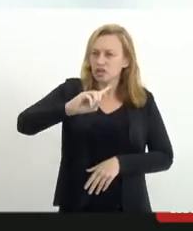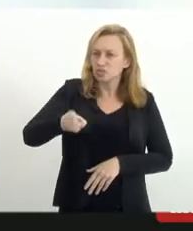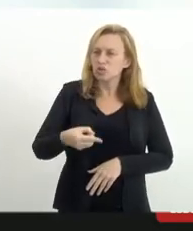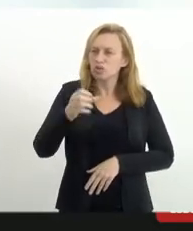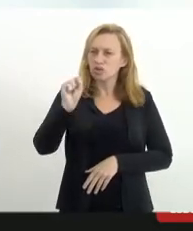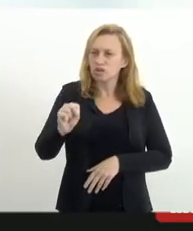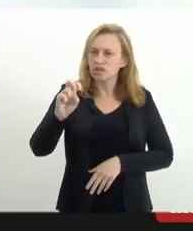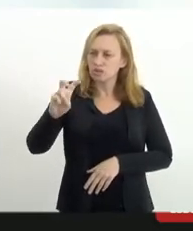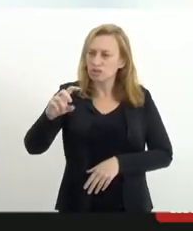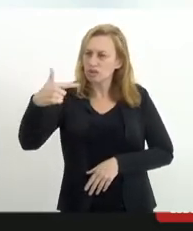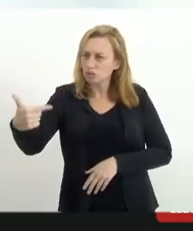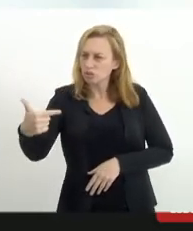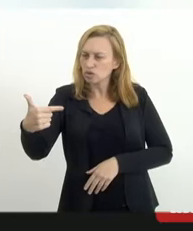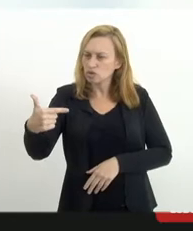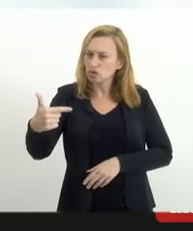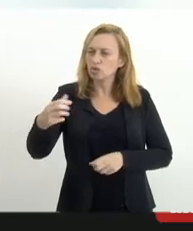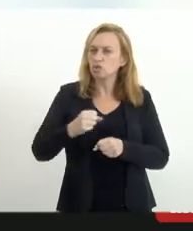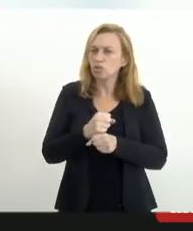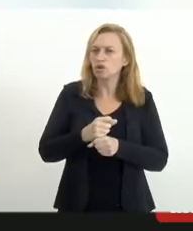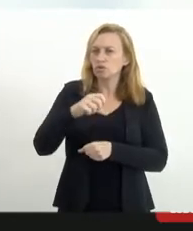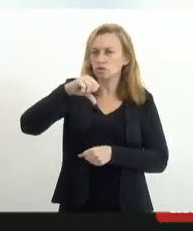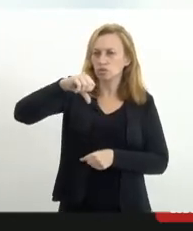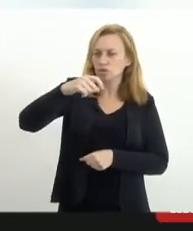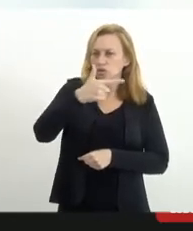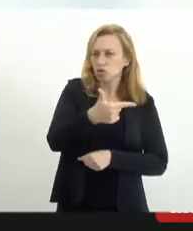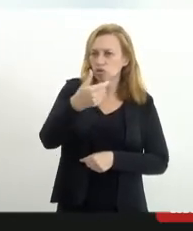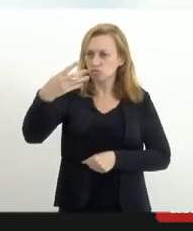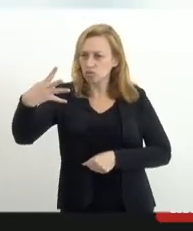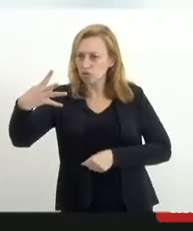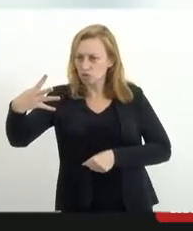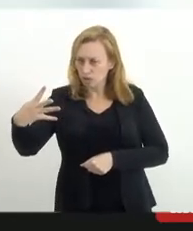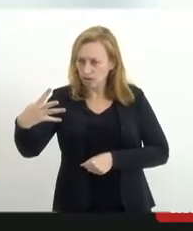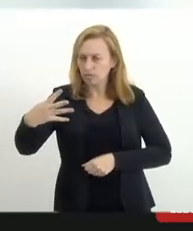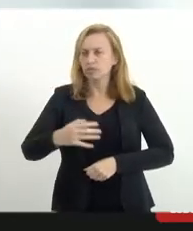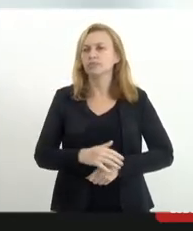10.852 de 2004.